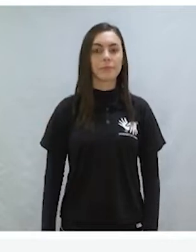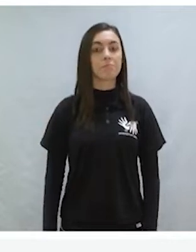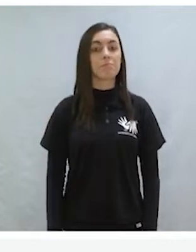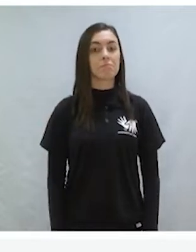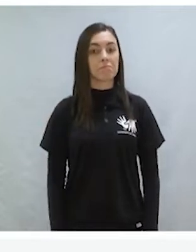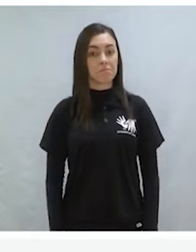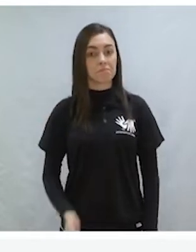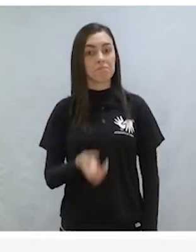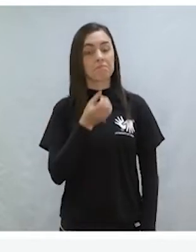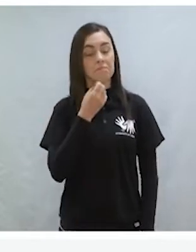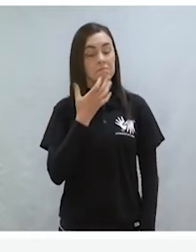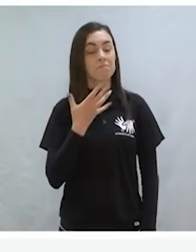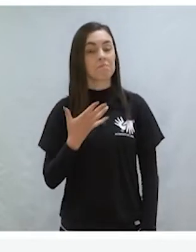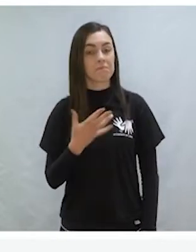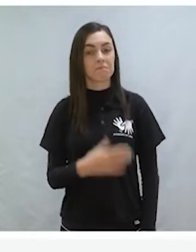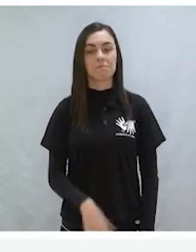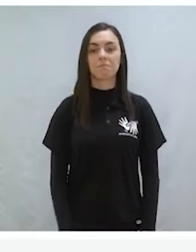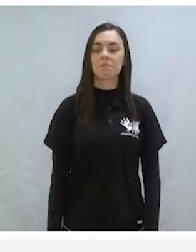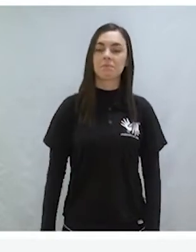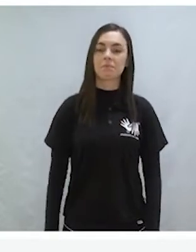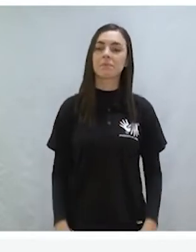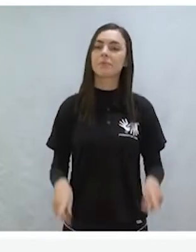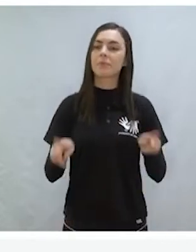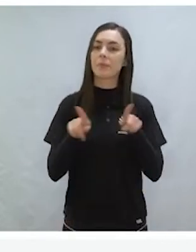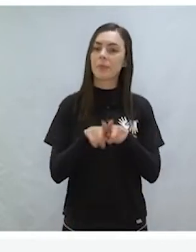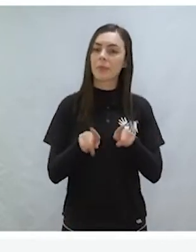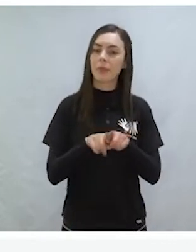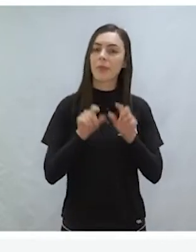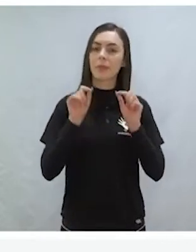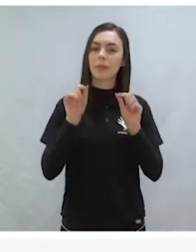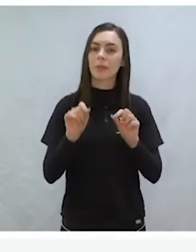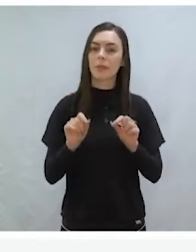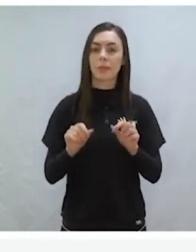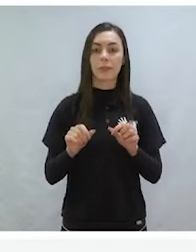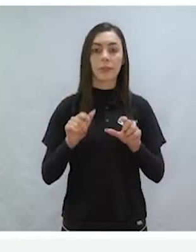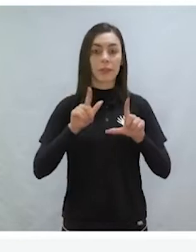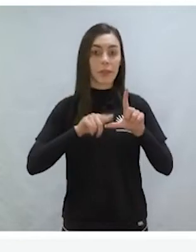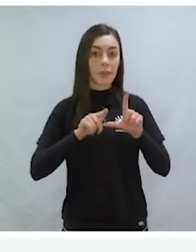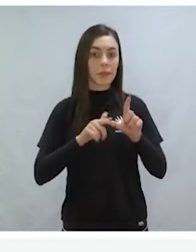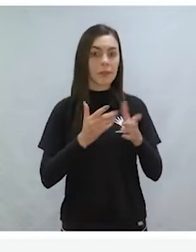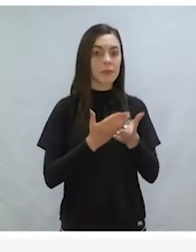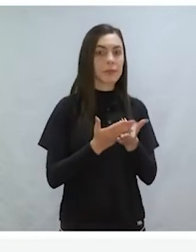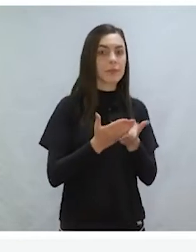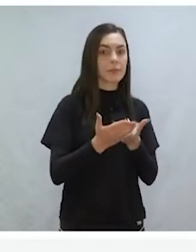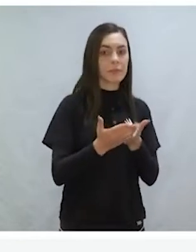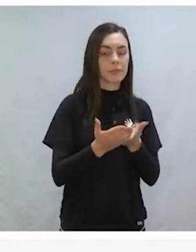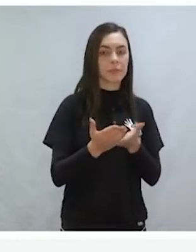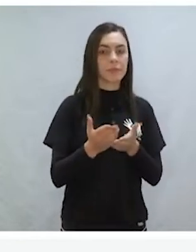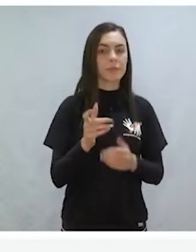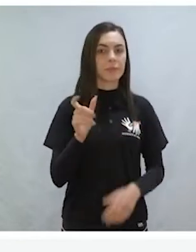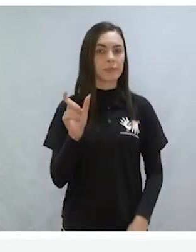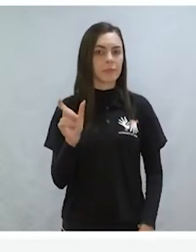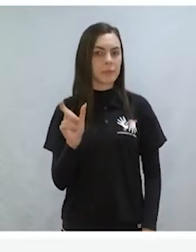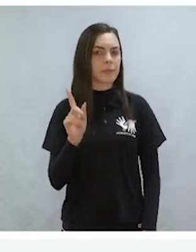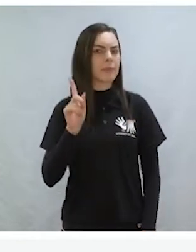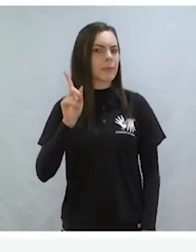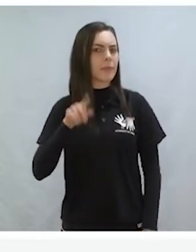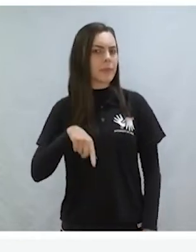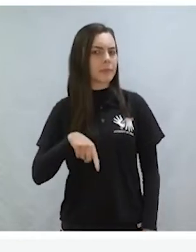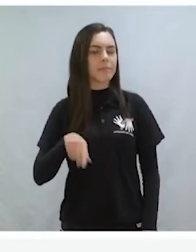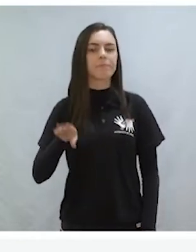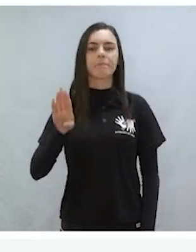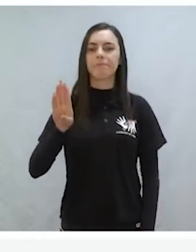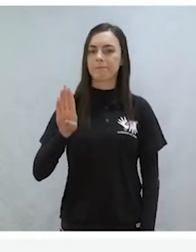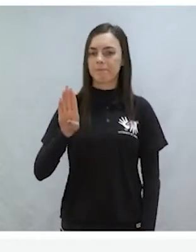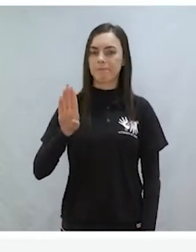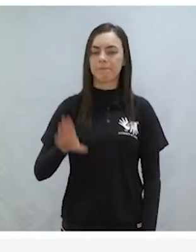1, 2, 3, 4, 5, 6. Muito bom. Aí nós temos que a primeira letra que começa a palavra é a